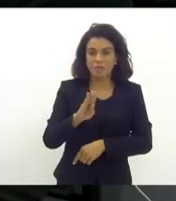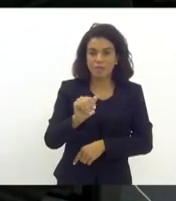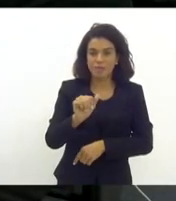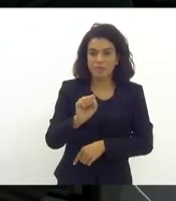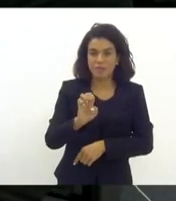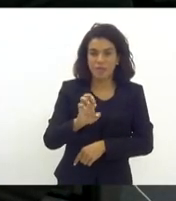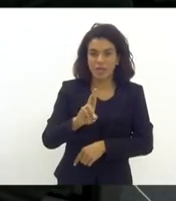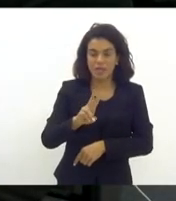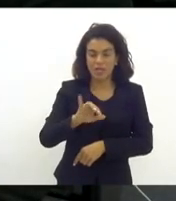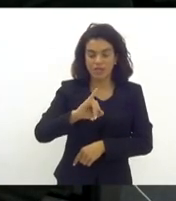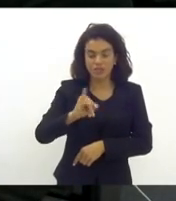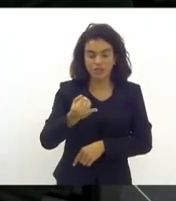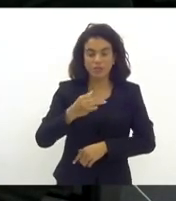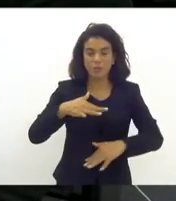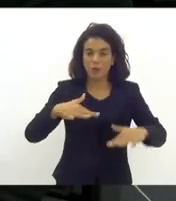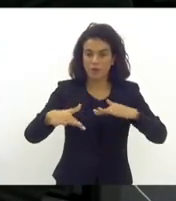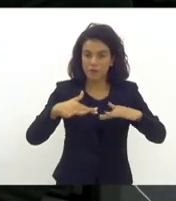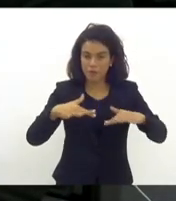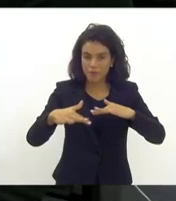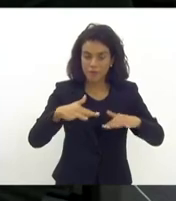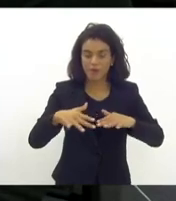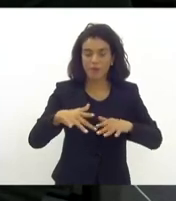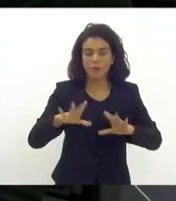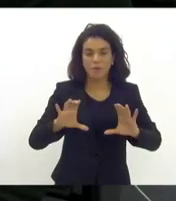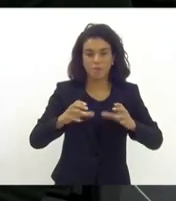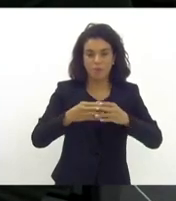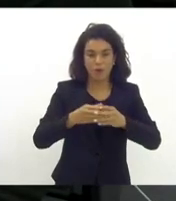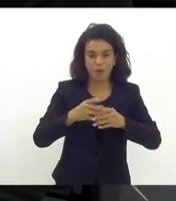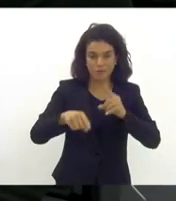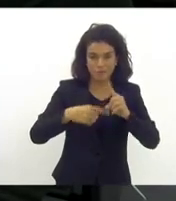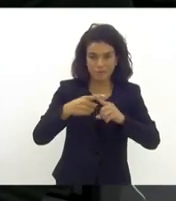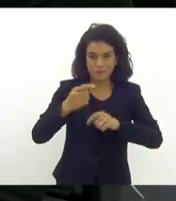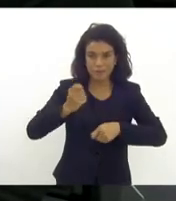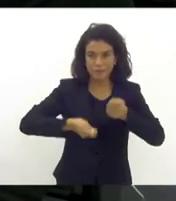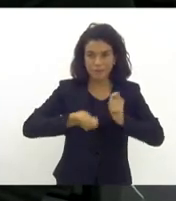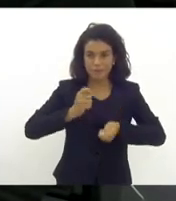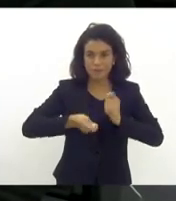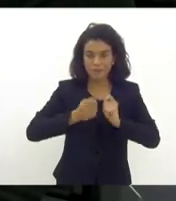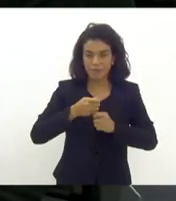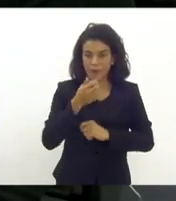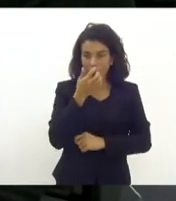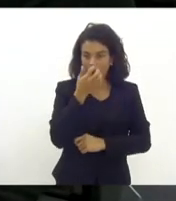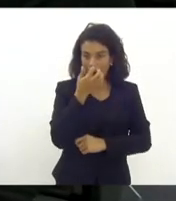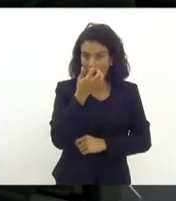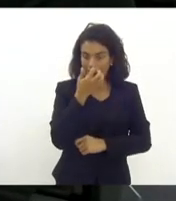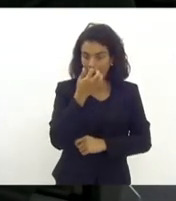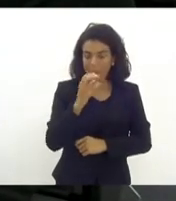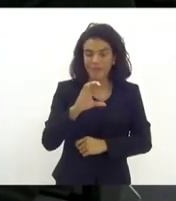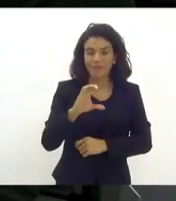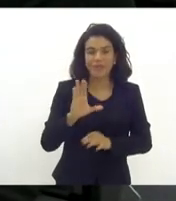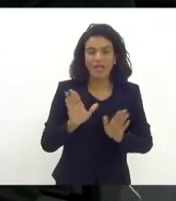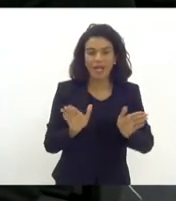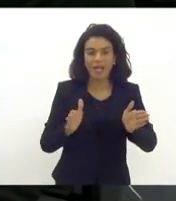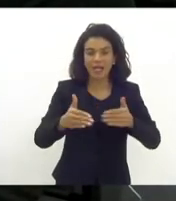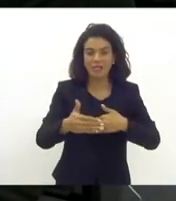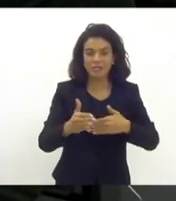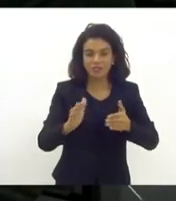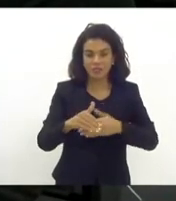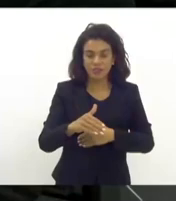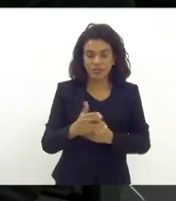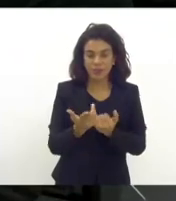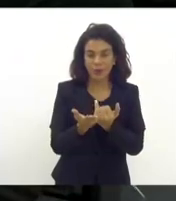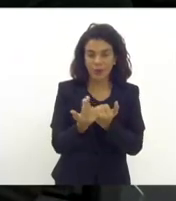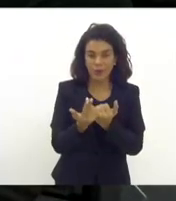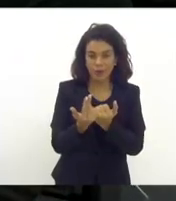Cristina do movimento de união de blocos e bandas Catinha Coelho da liga